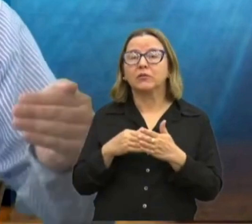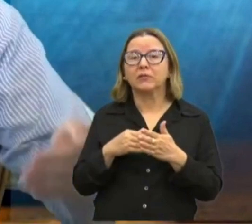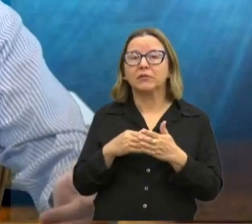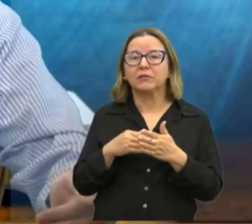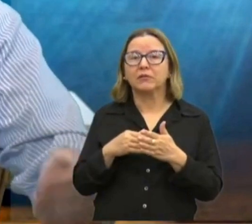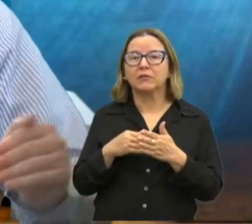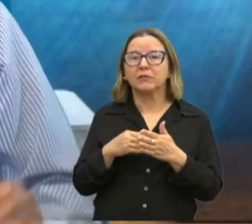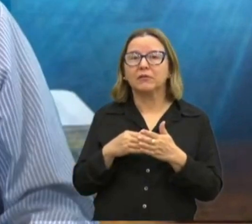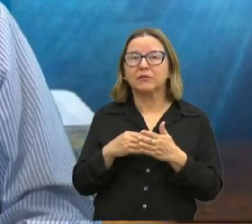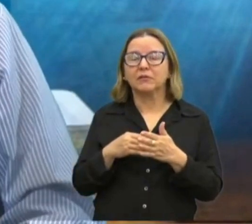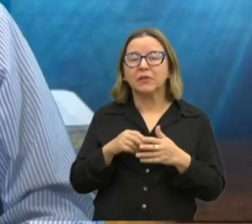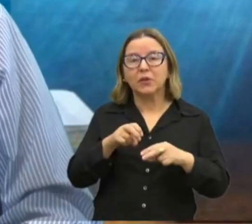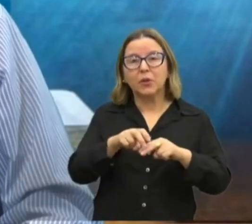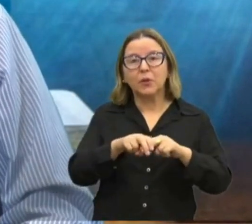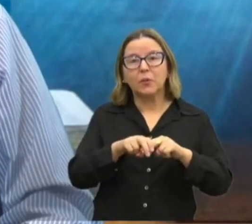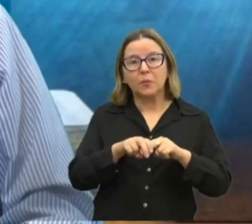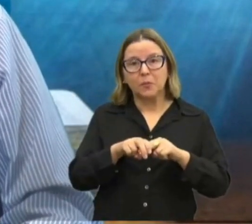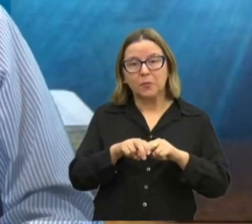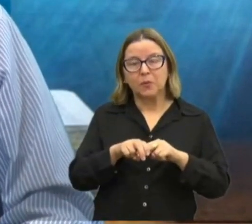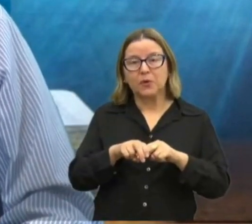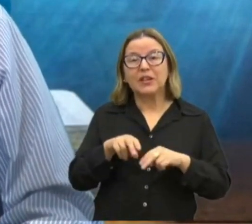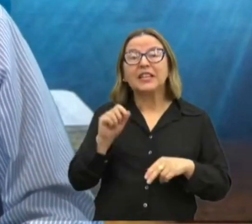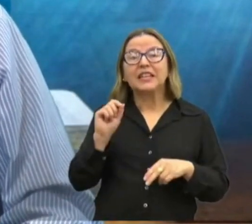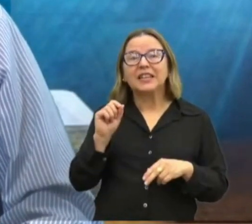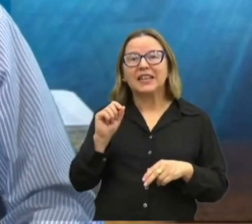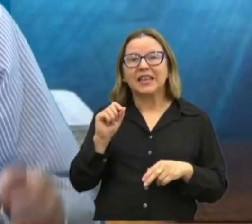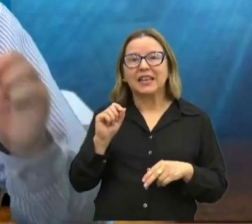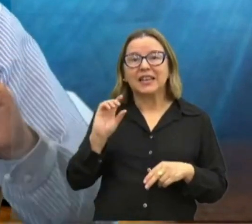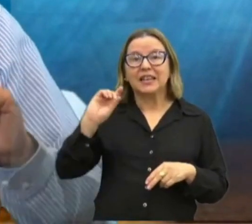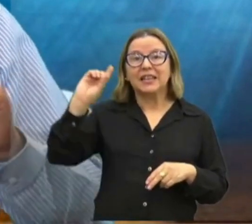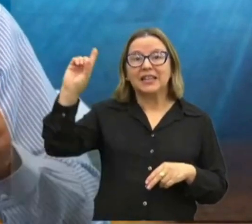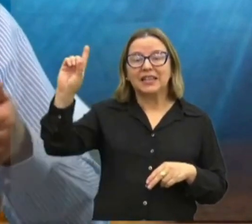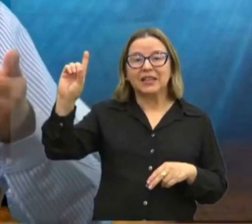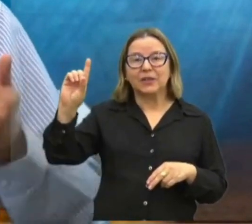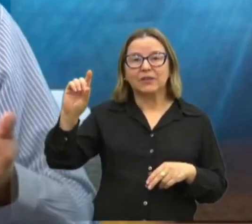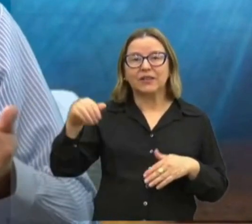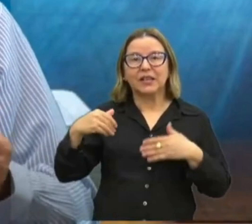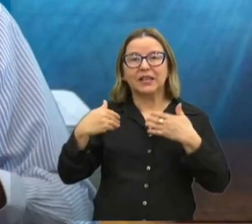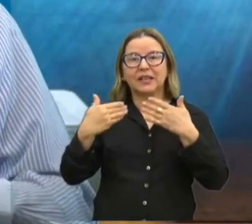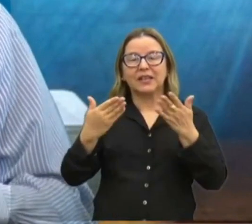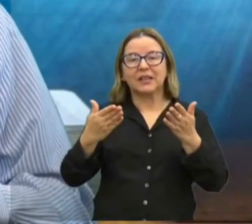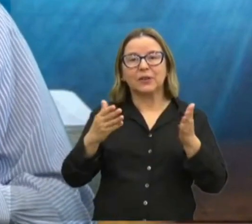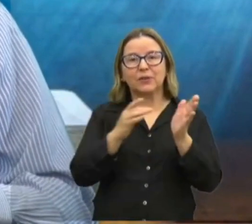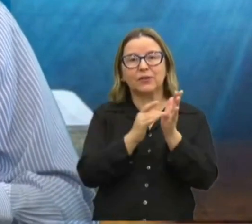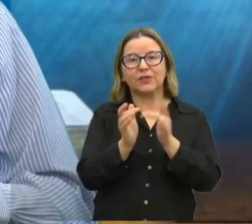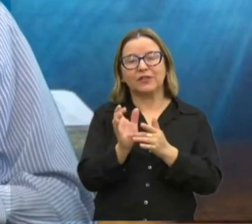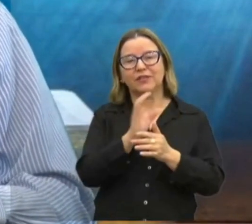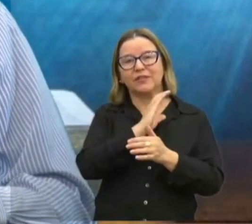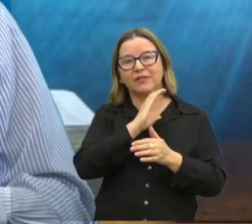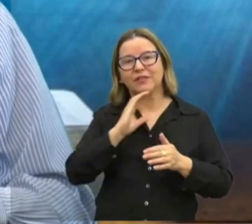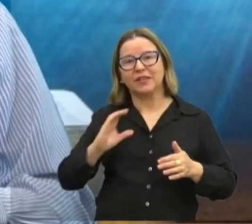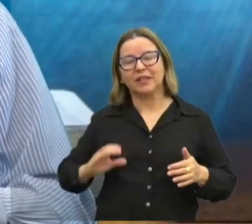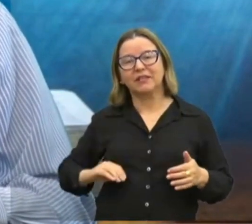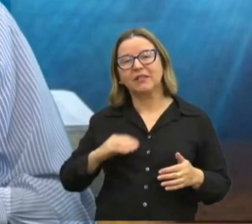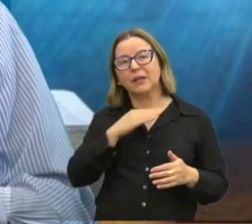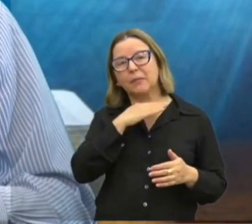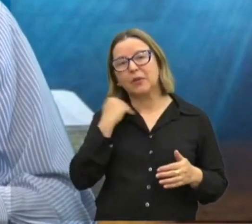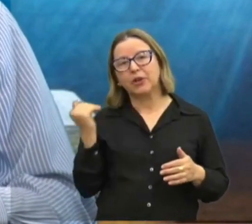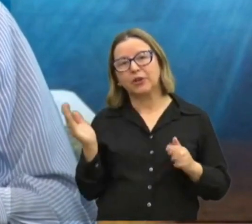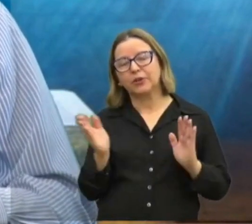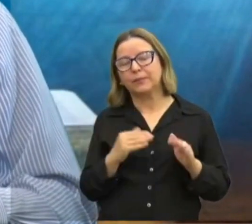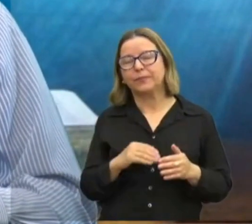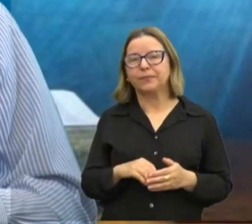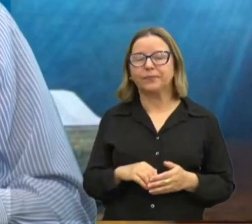Deus entregou Jesus Cristo? No próprio texto, um pouquinho antes, vamos abrir ali,